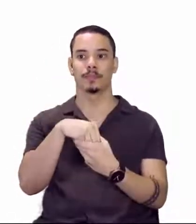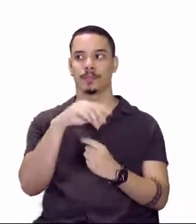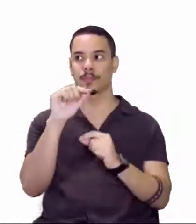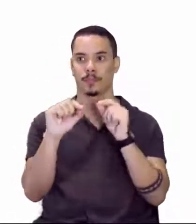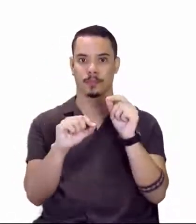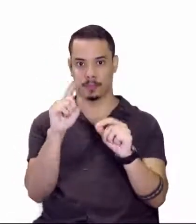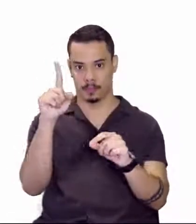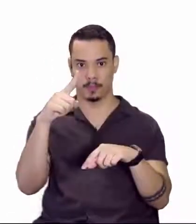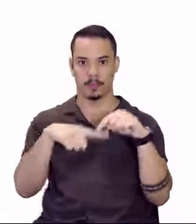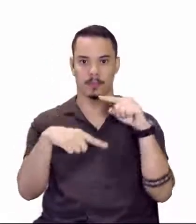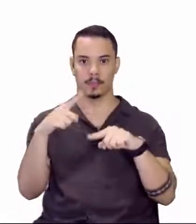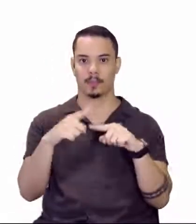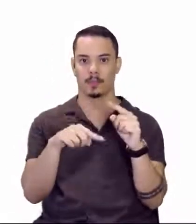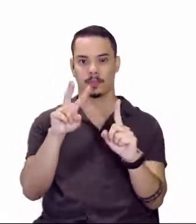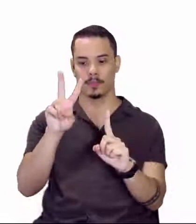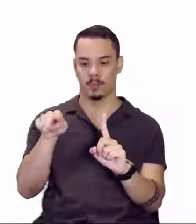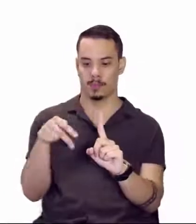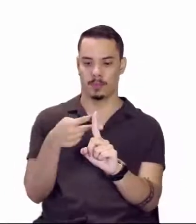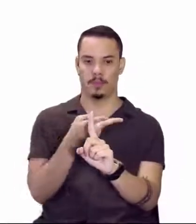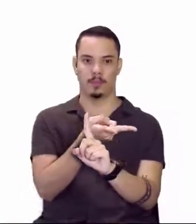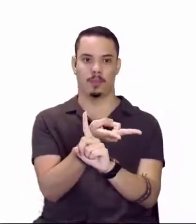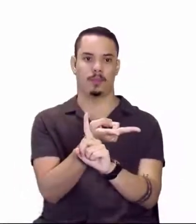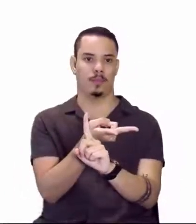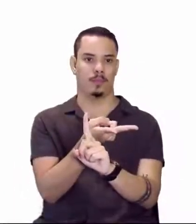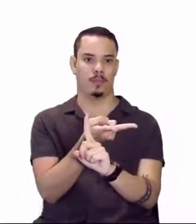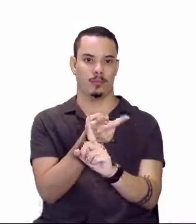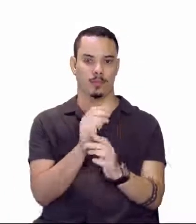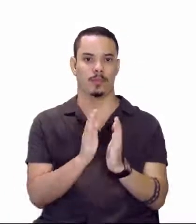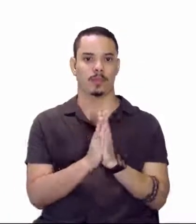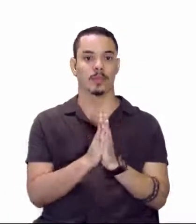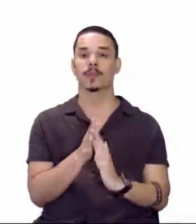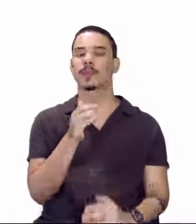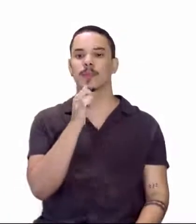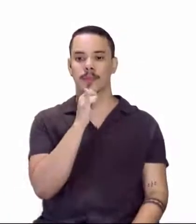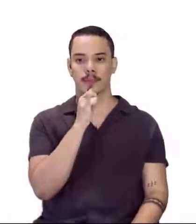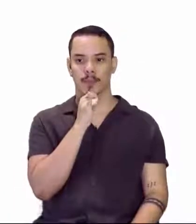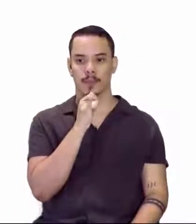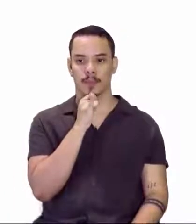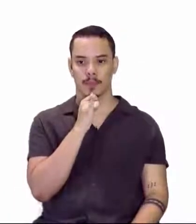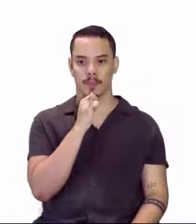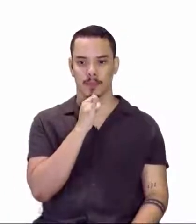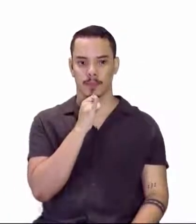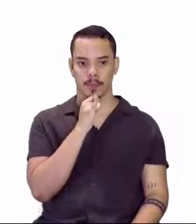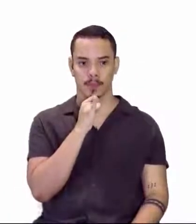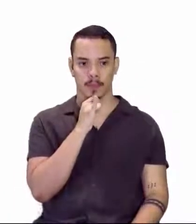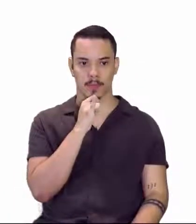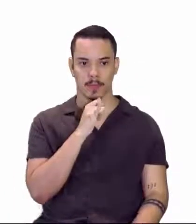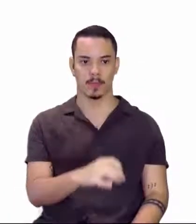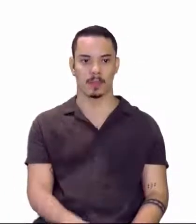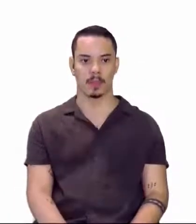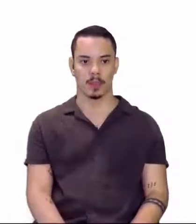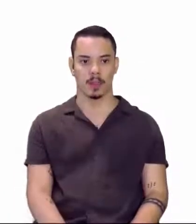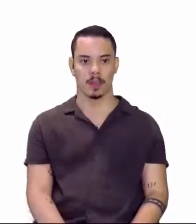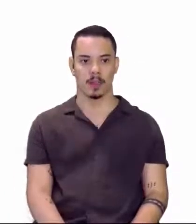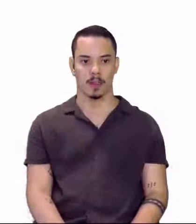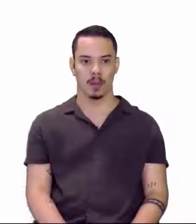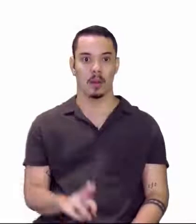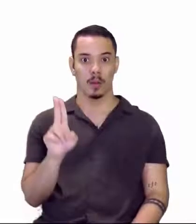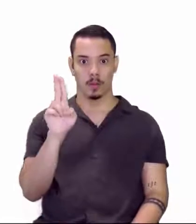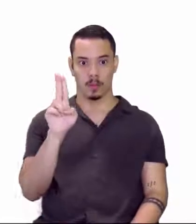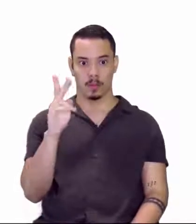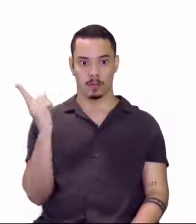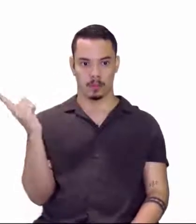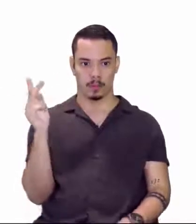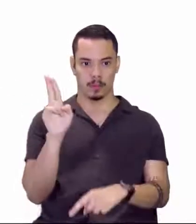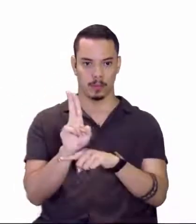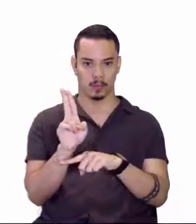ele é um elemento de transição interna. Exemplo aqui, ó. O urânio, ele tem